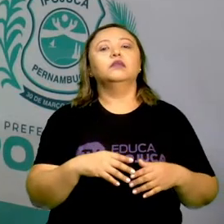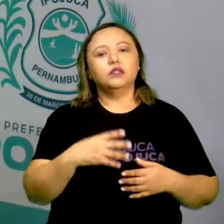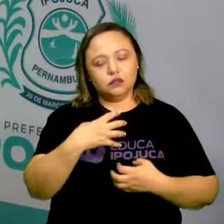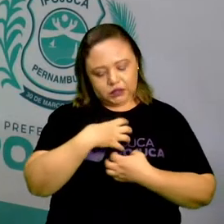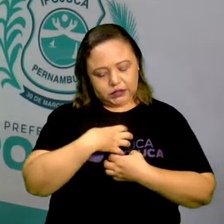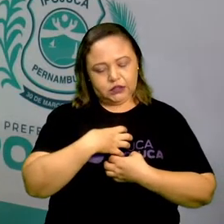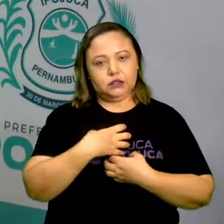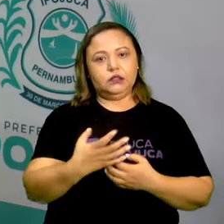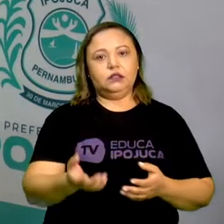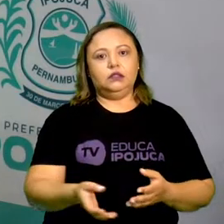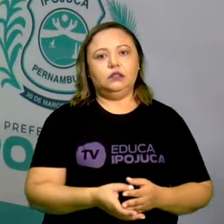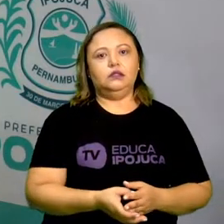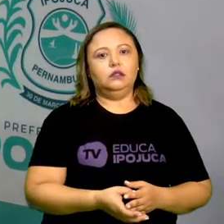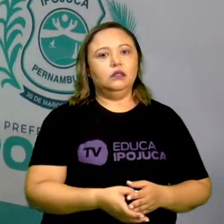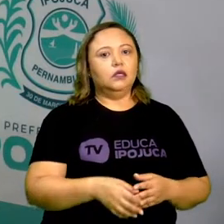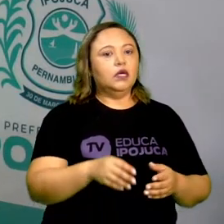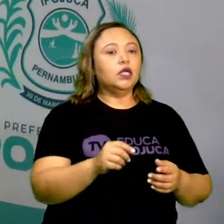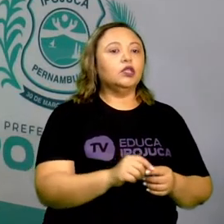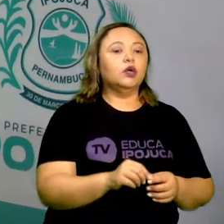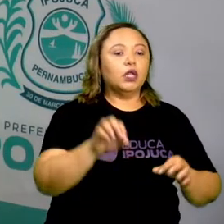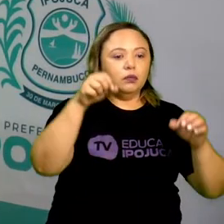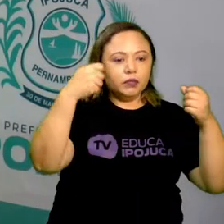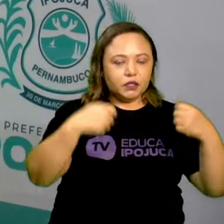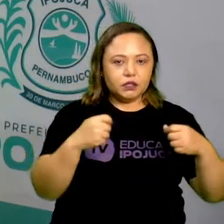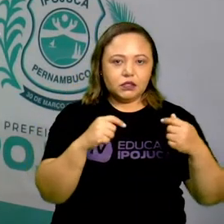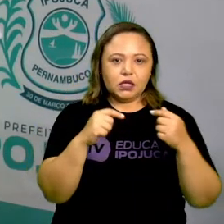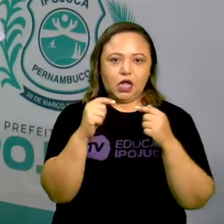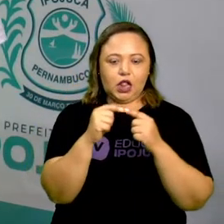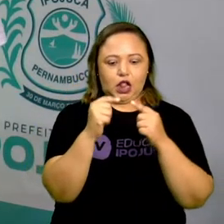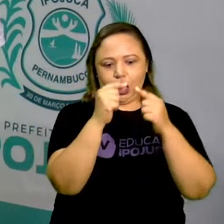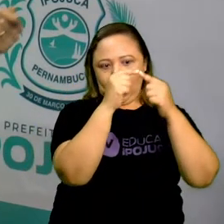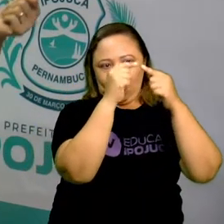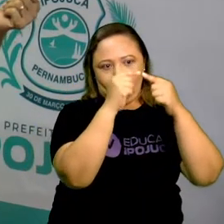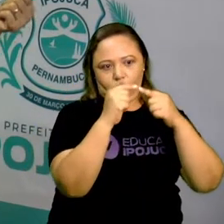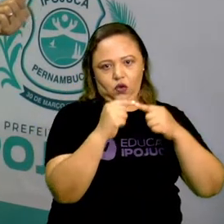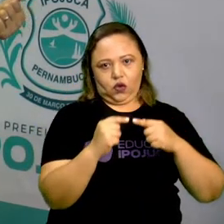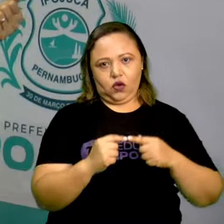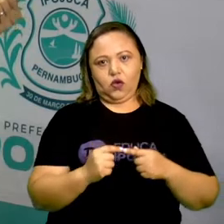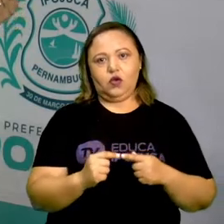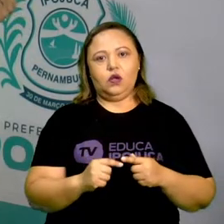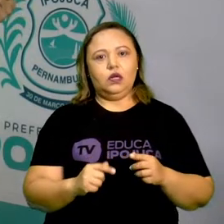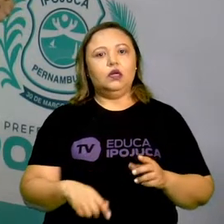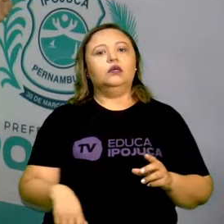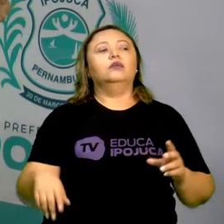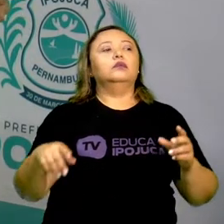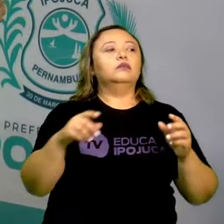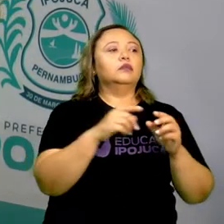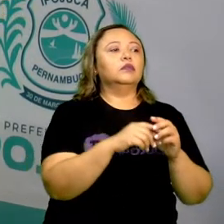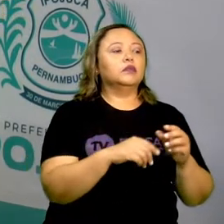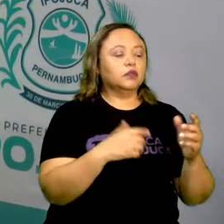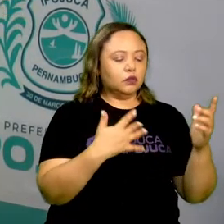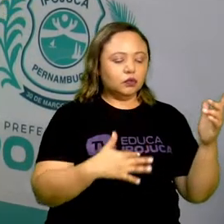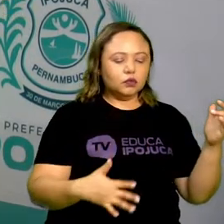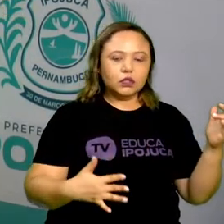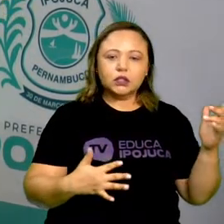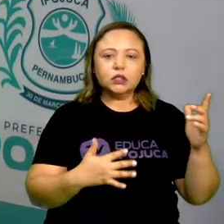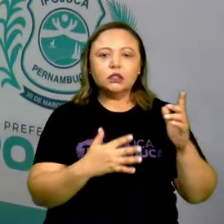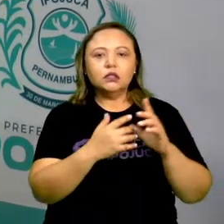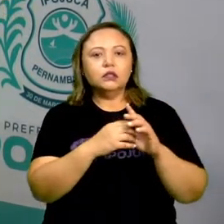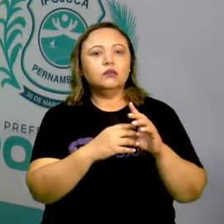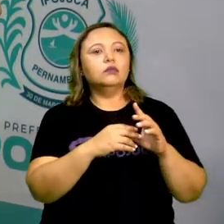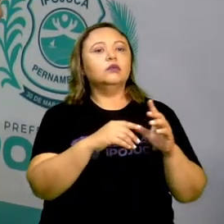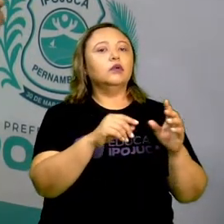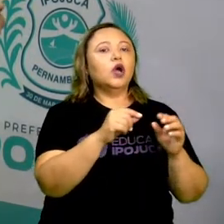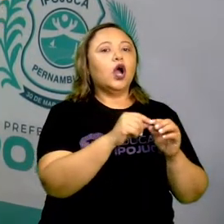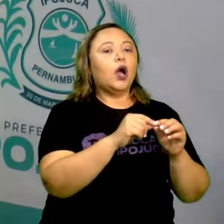bem harmoniosa, é preciso conhecer as notas musicais para poder tocar. E